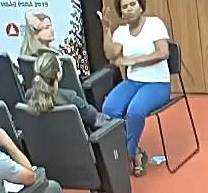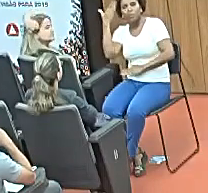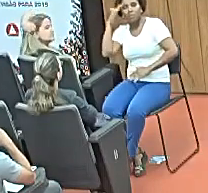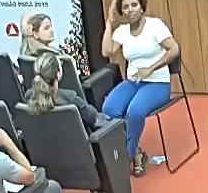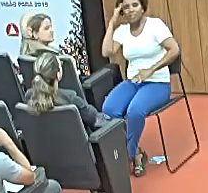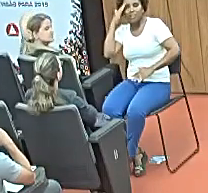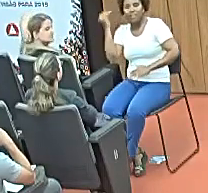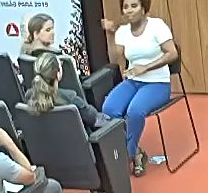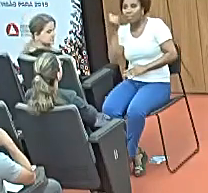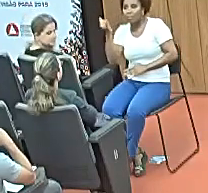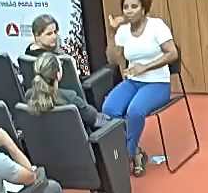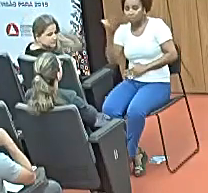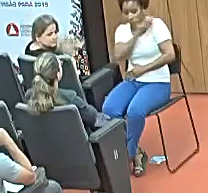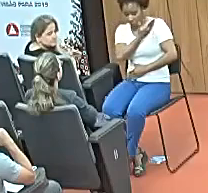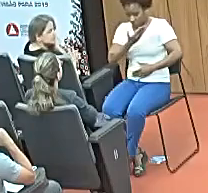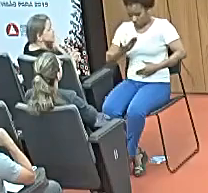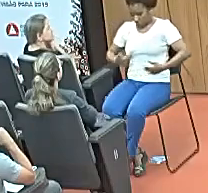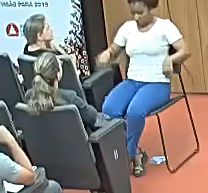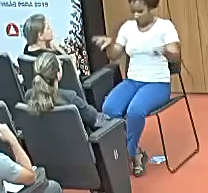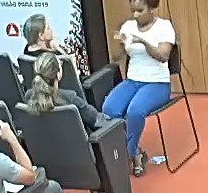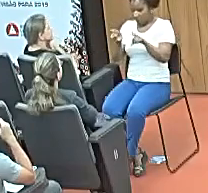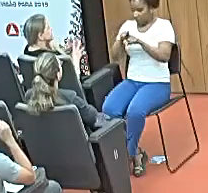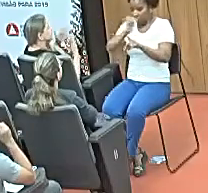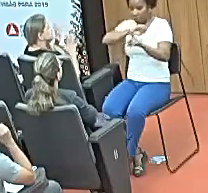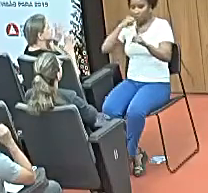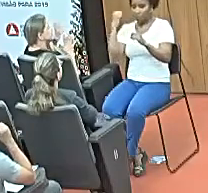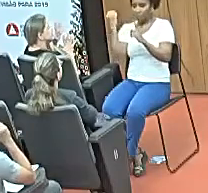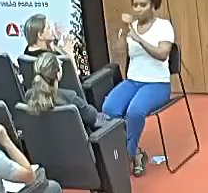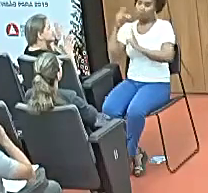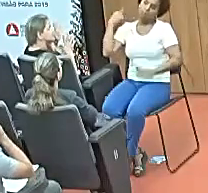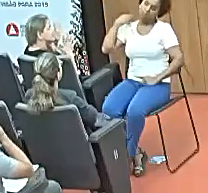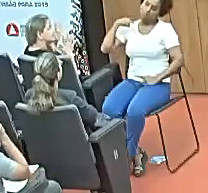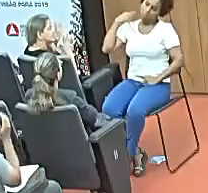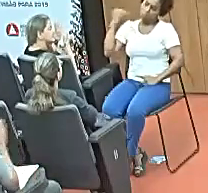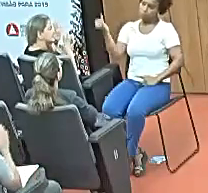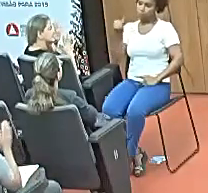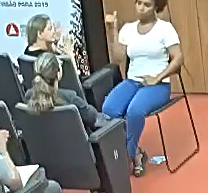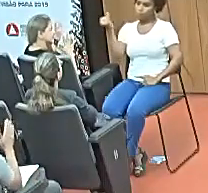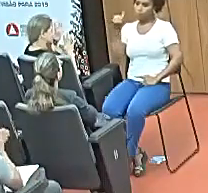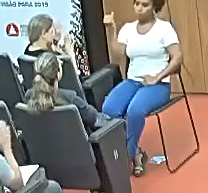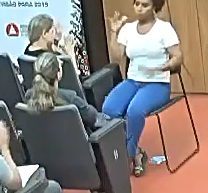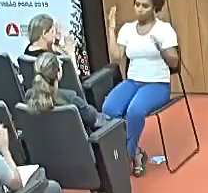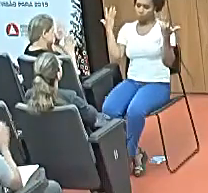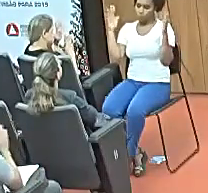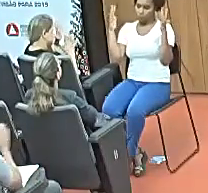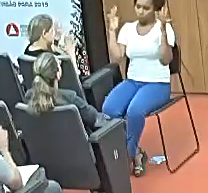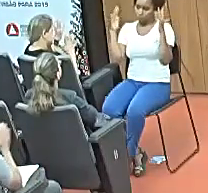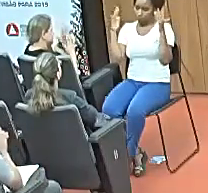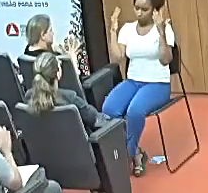para a sociedade de minas gerais muito obrigado a todos muito obrigado flávia